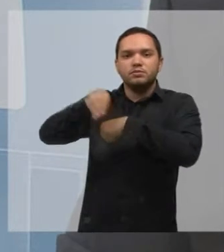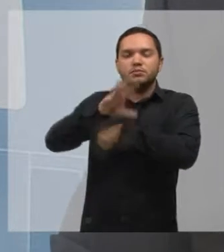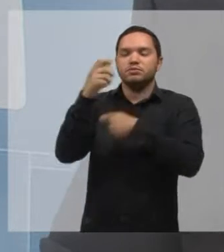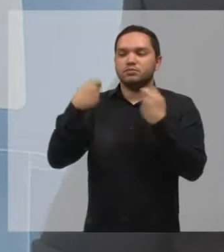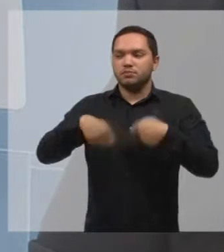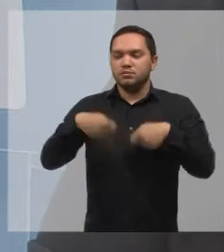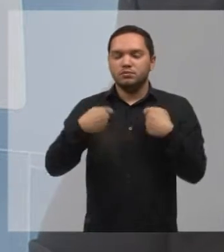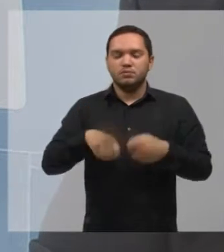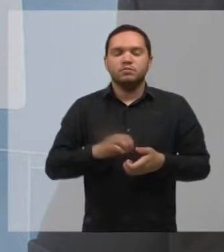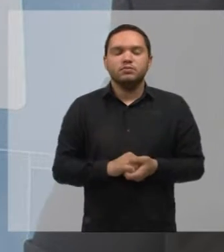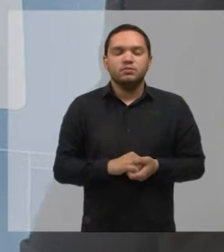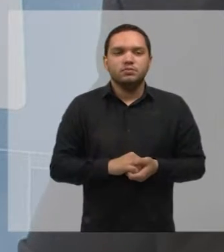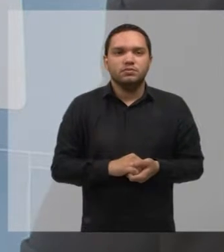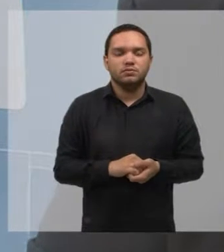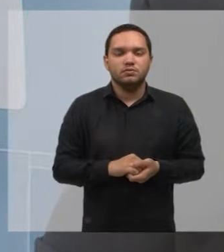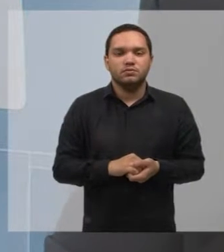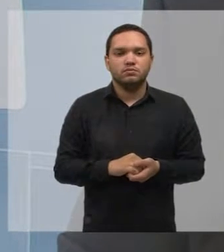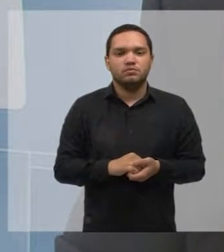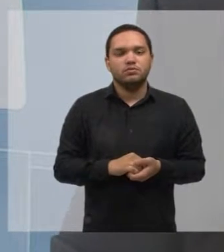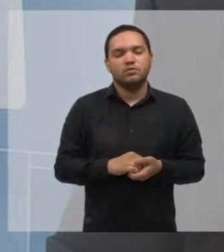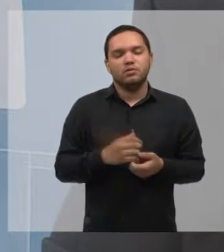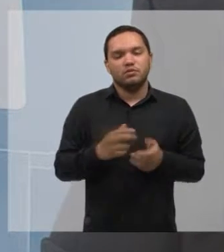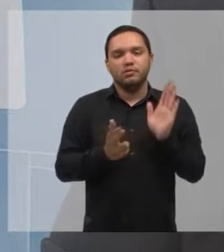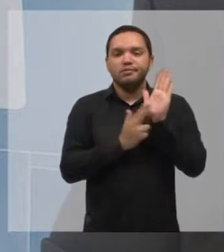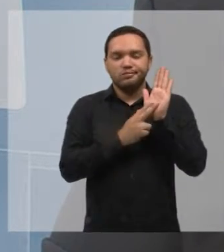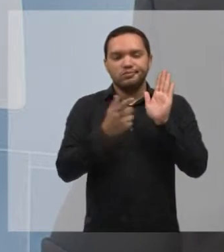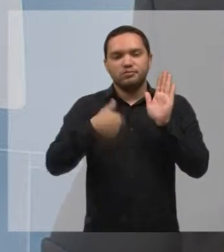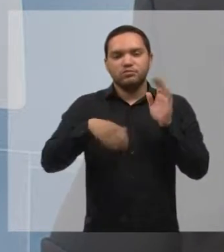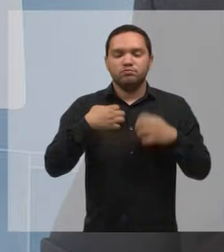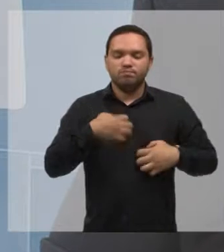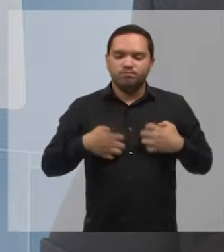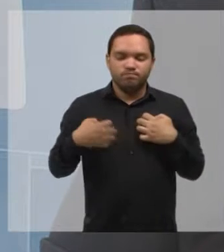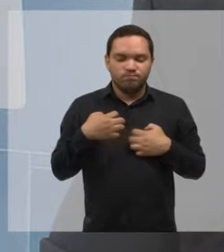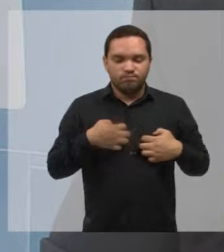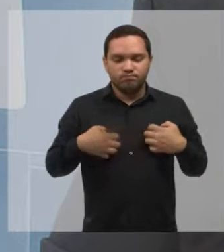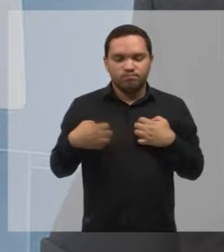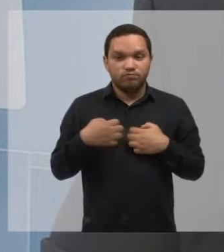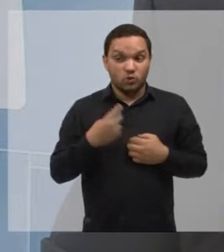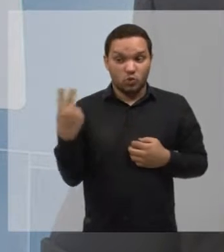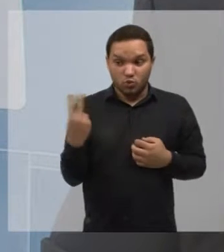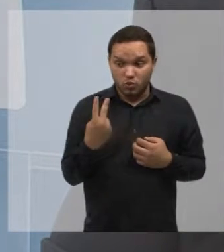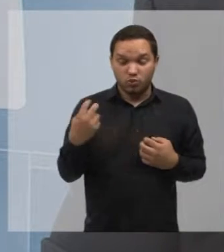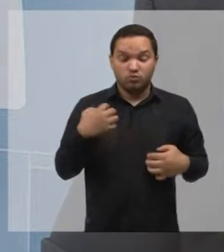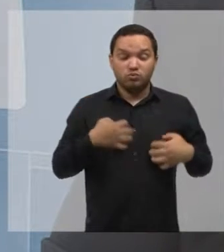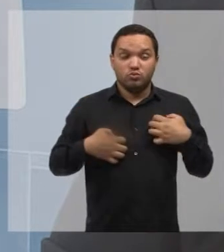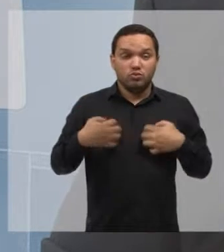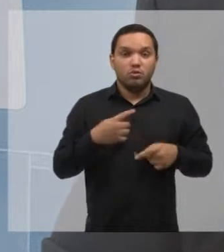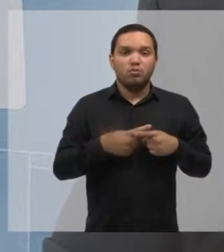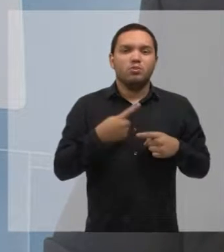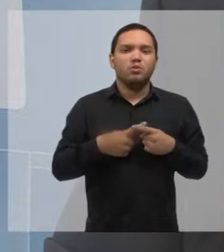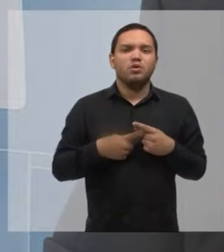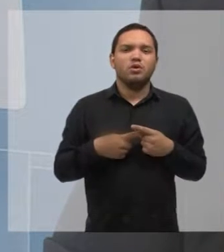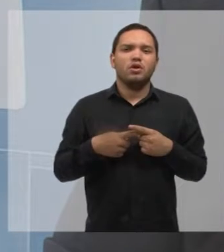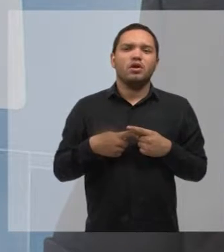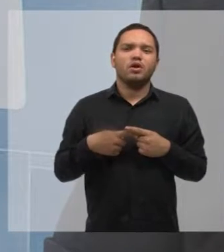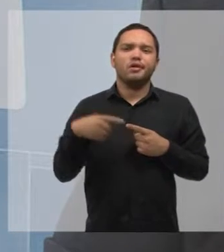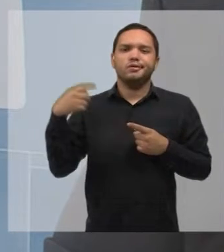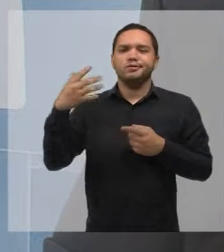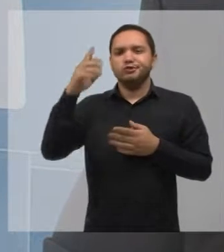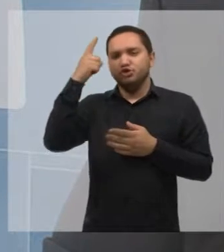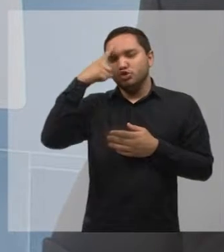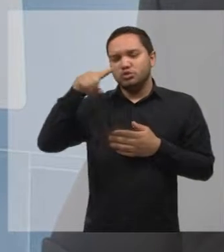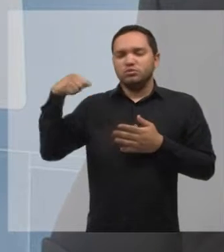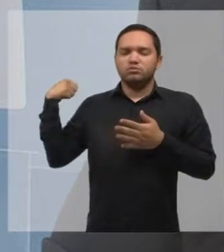E eu posso dizer que a gente está muito angustiado, eu principalmente, porque esses últimos dias, quem tiver um pouco de